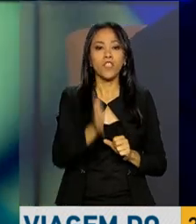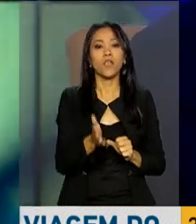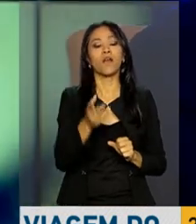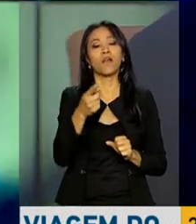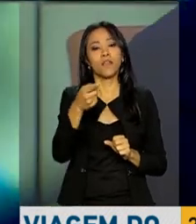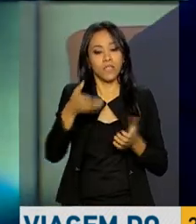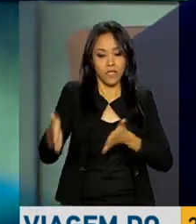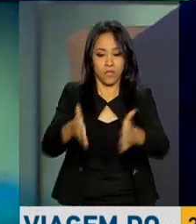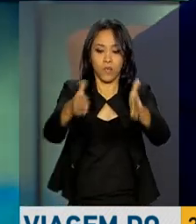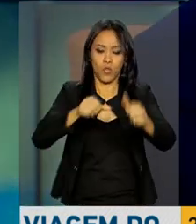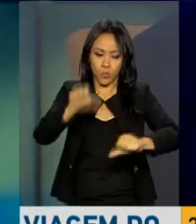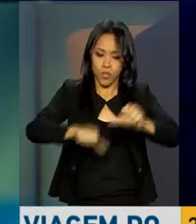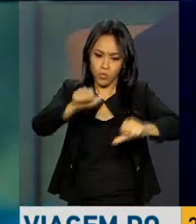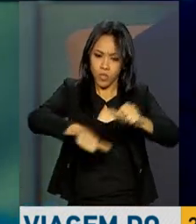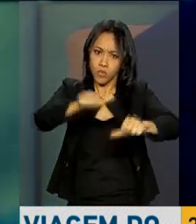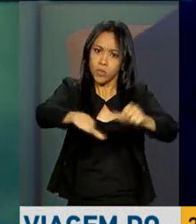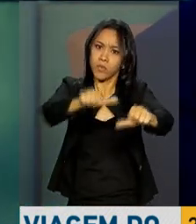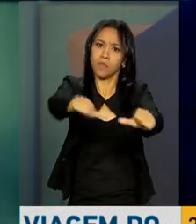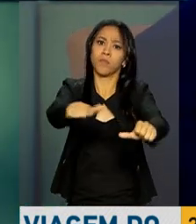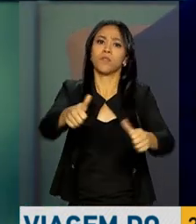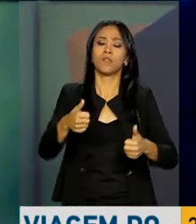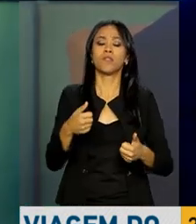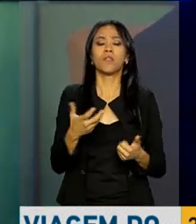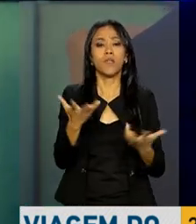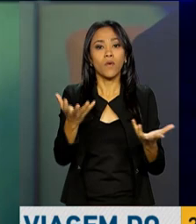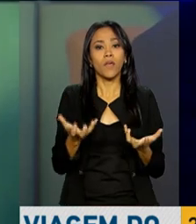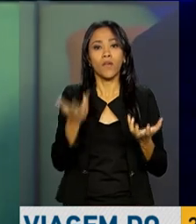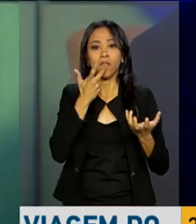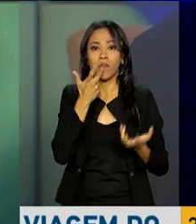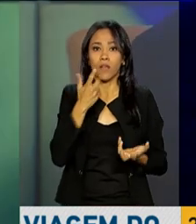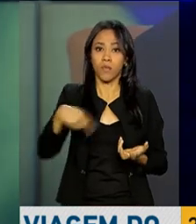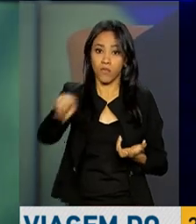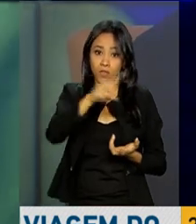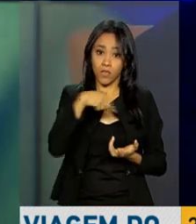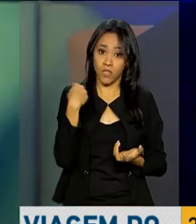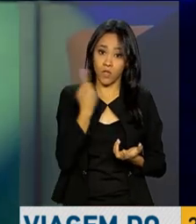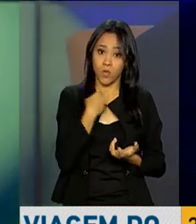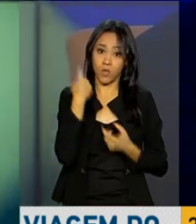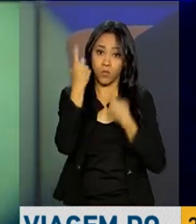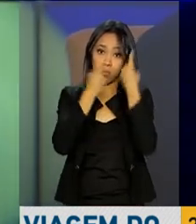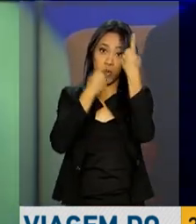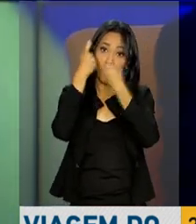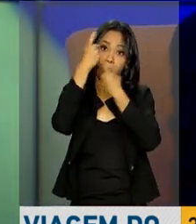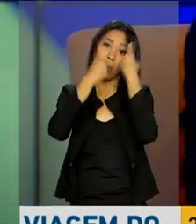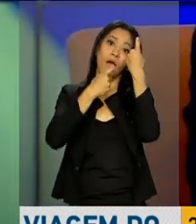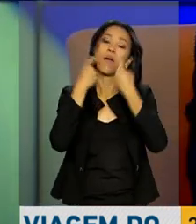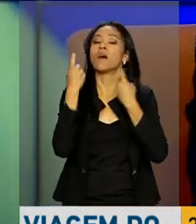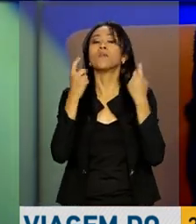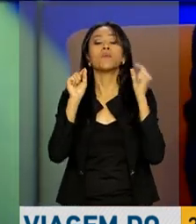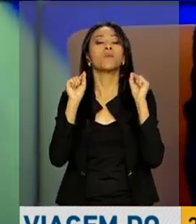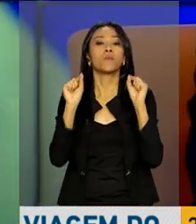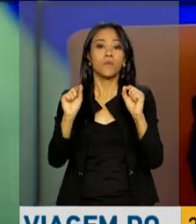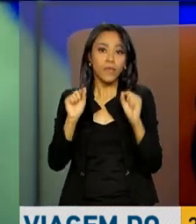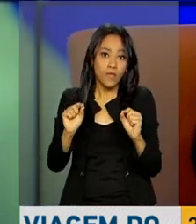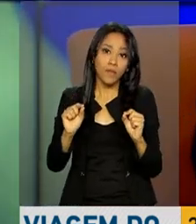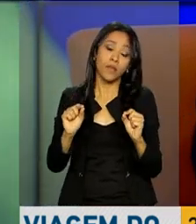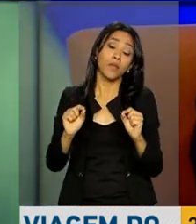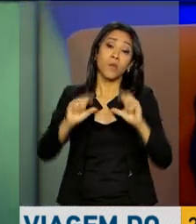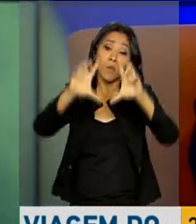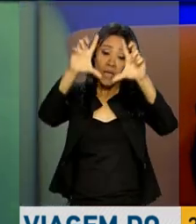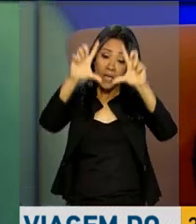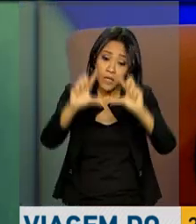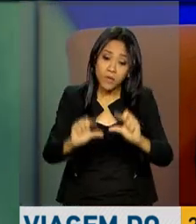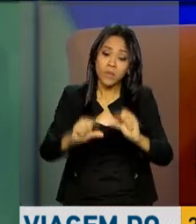reformista, eu quero dizer que nós estamos muito preocupados com a simplificação